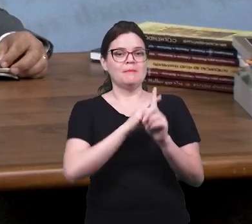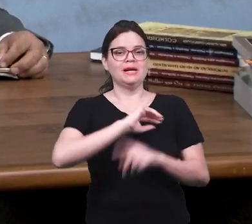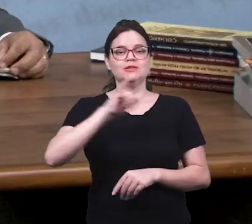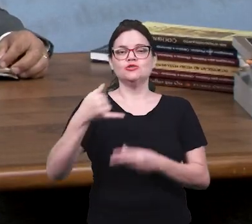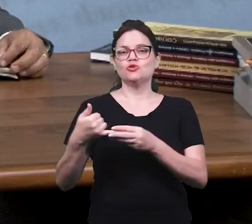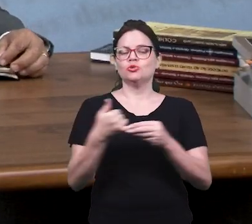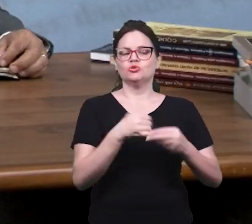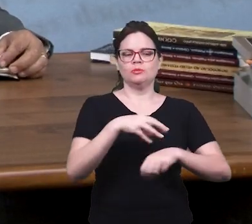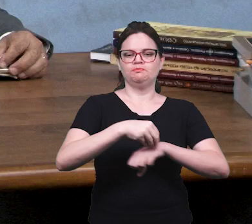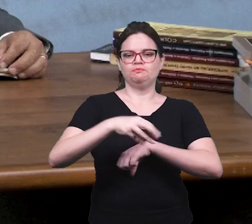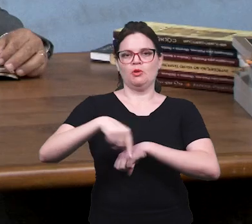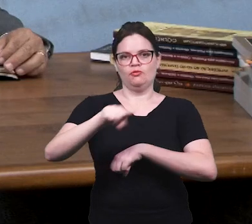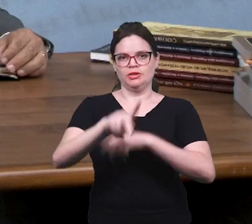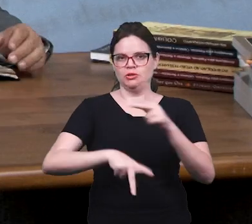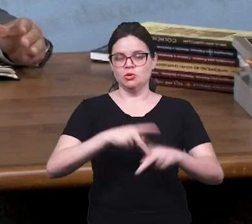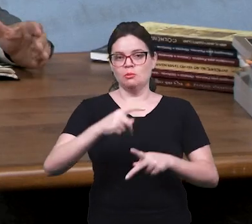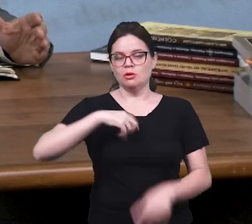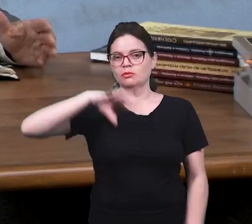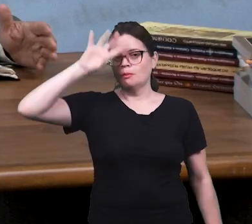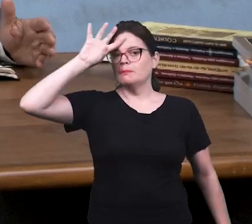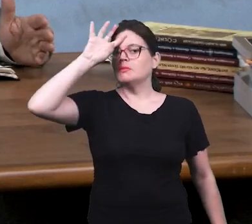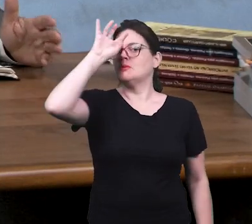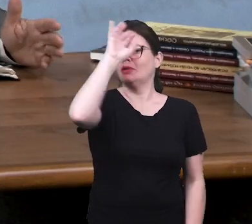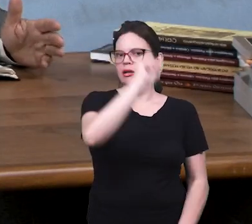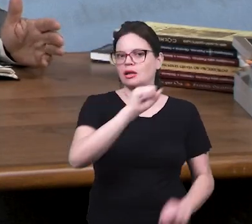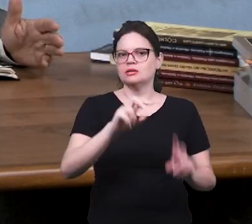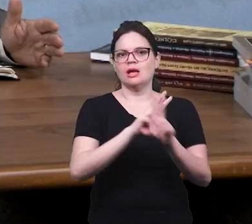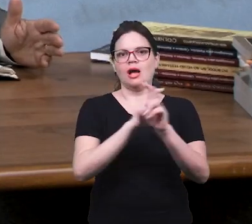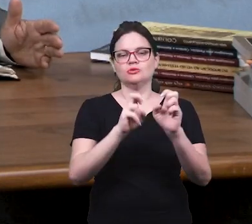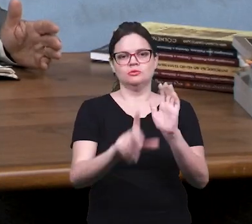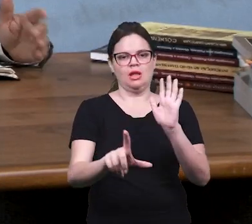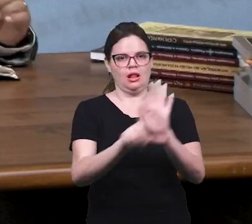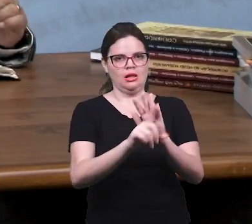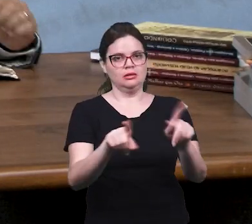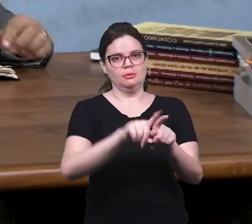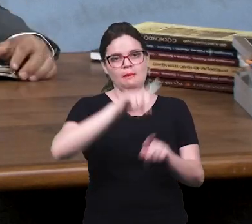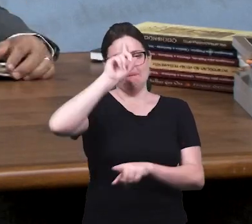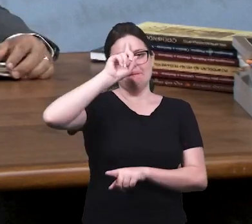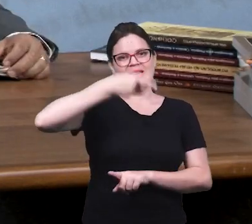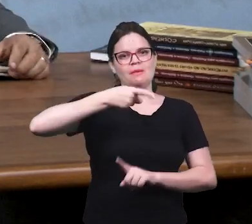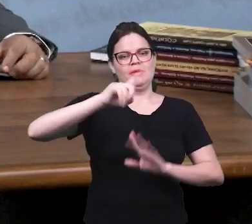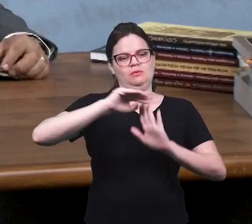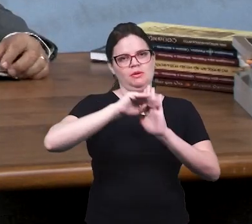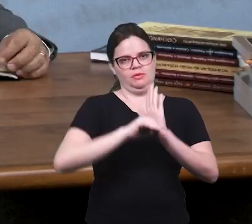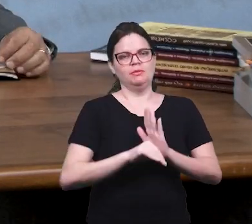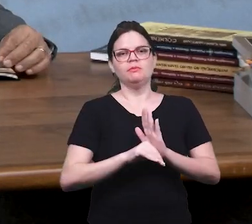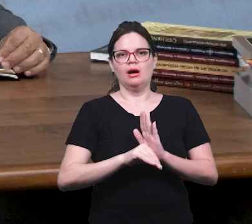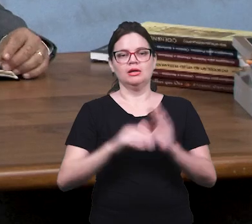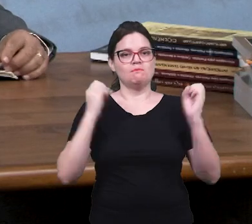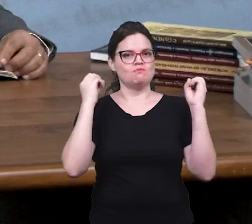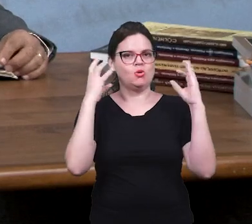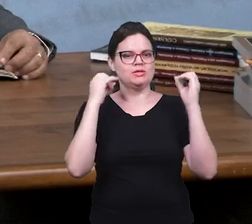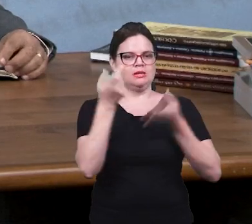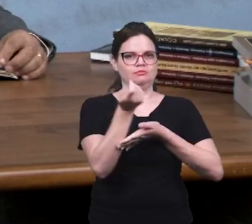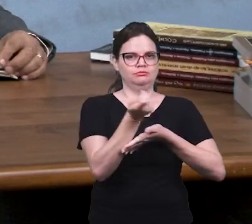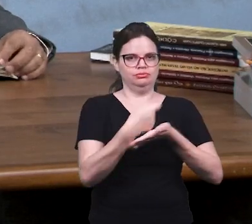que guardasse o mandamento e a lei que Moisés mandou. A que parte das Escrituras Sagradas se